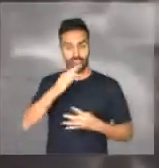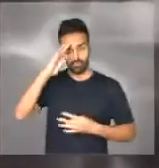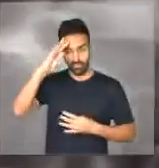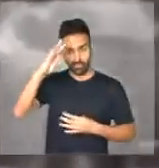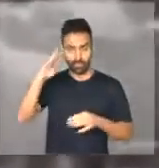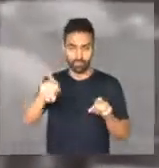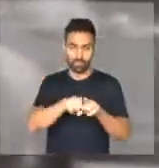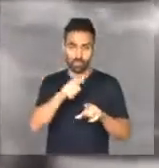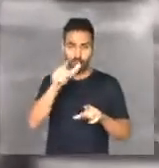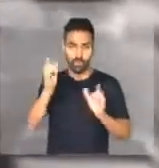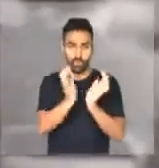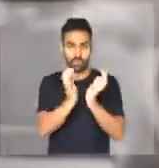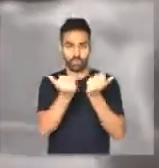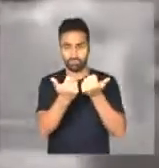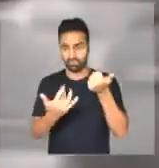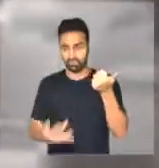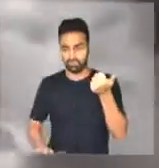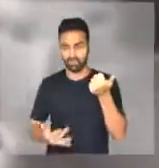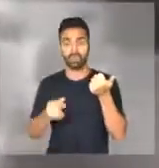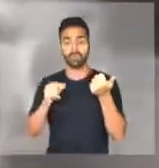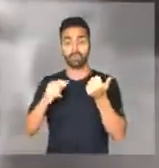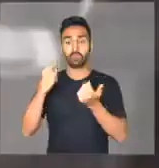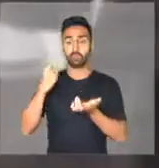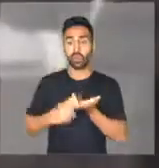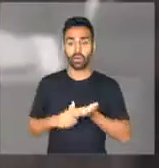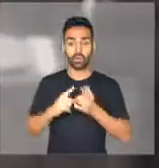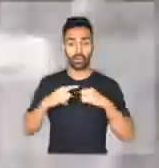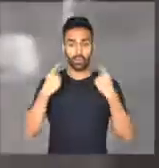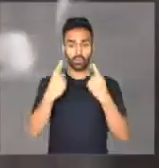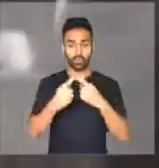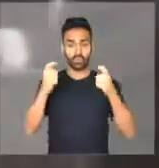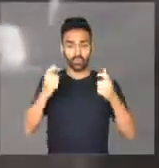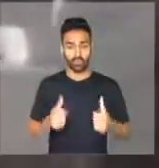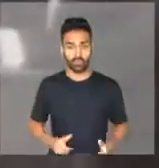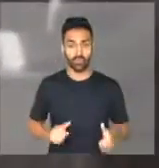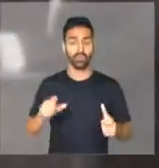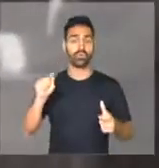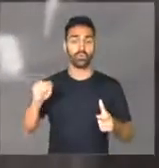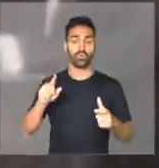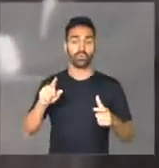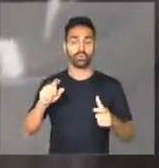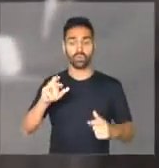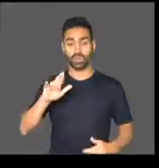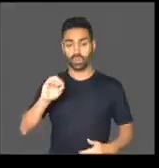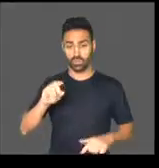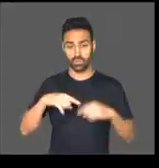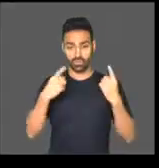e outros membros do alto escalão, realizou uma reunião no Palácio Laranjeiras, no Rio de Janeiro.